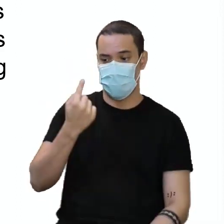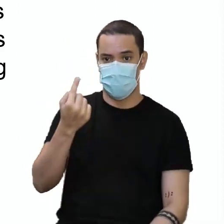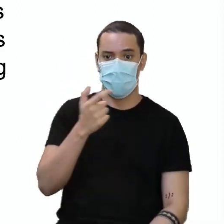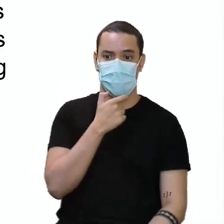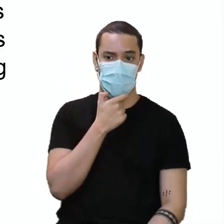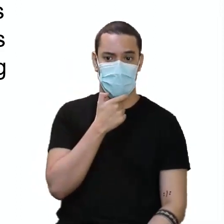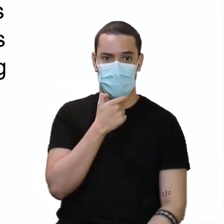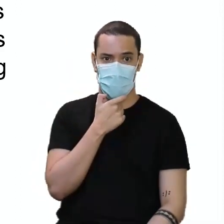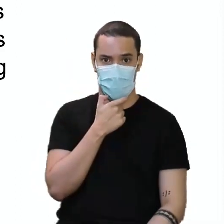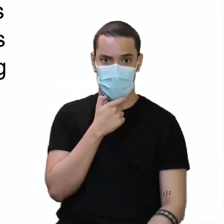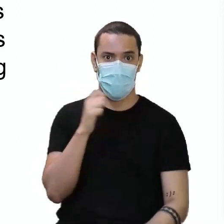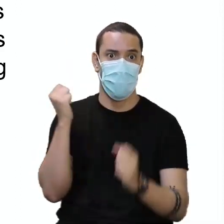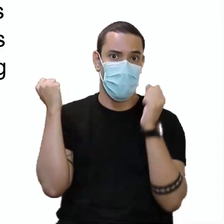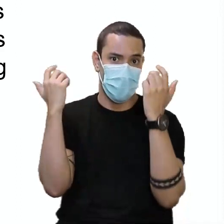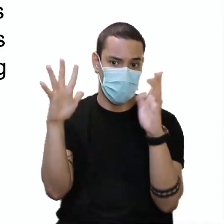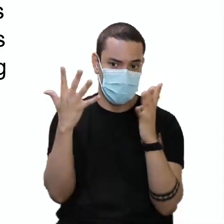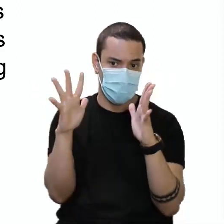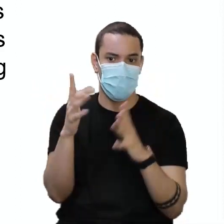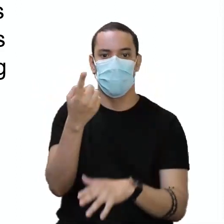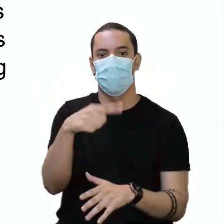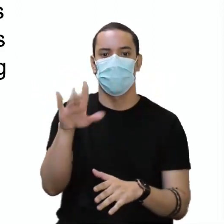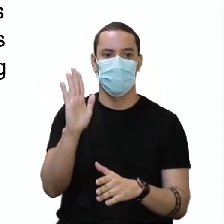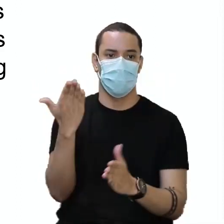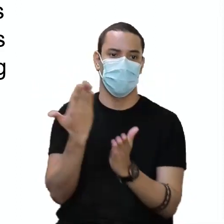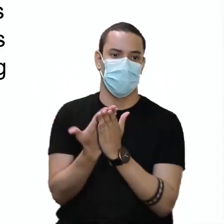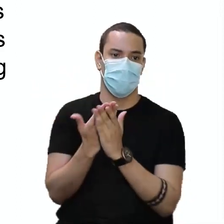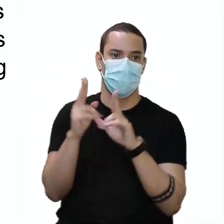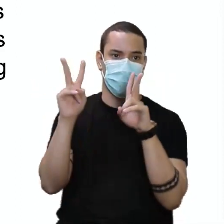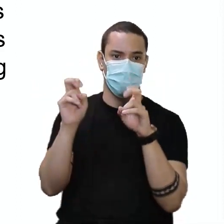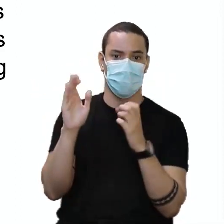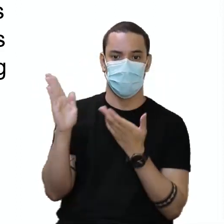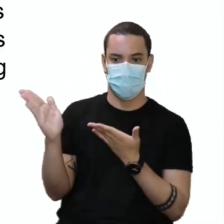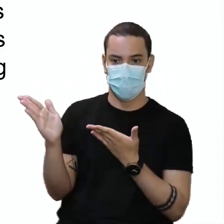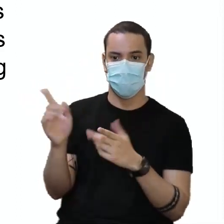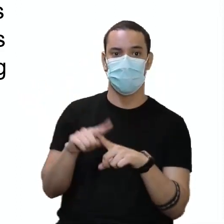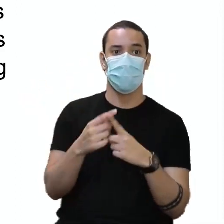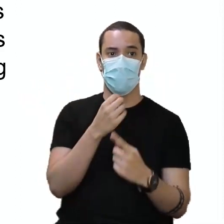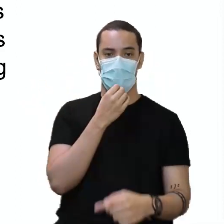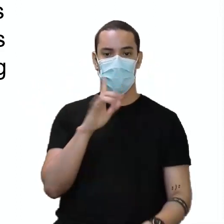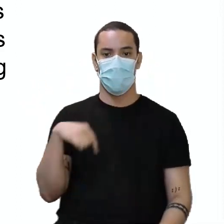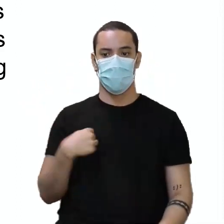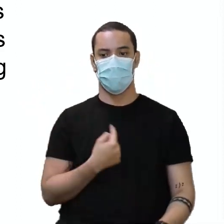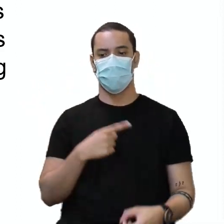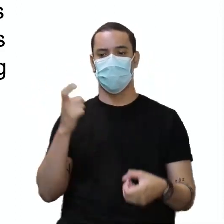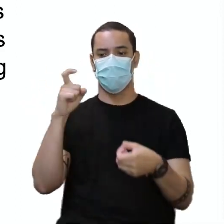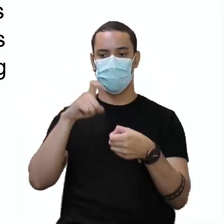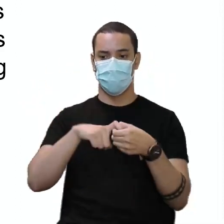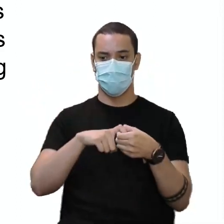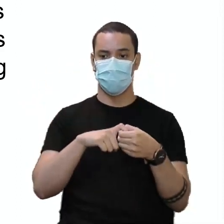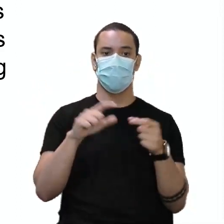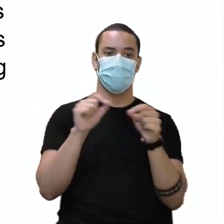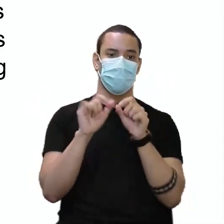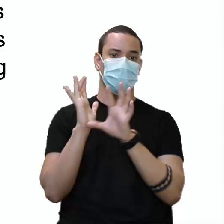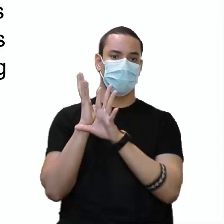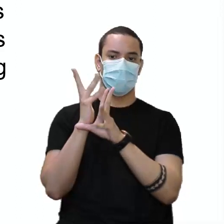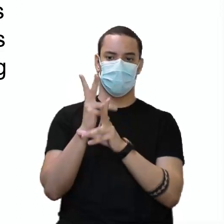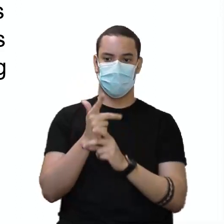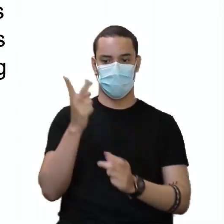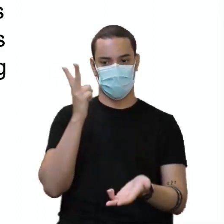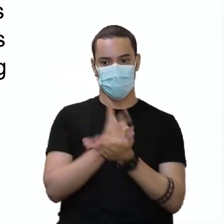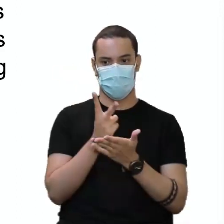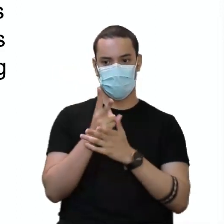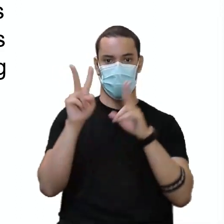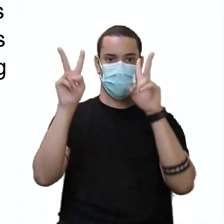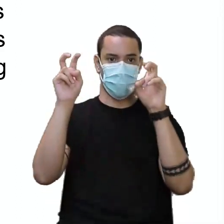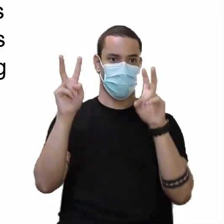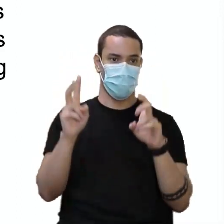inglês, congratulations, parabéns, você já viu sobre esse assunto. Mas é sempre bom a gente voltar e revisar sempre os assuntos